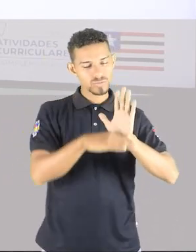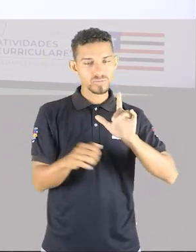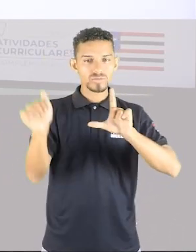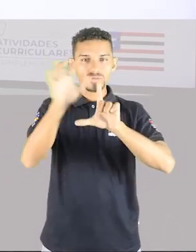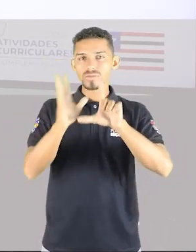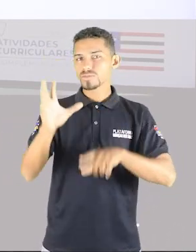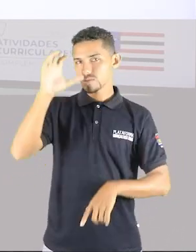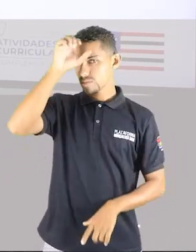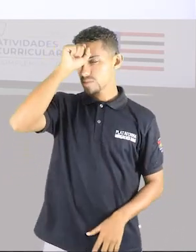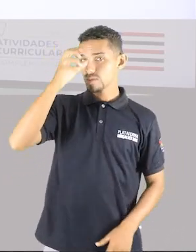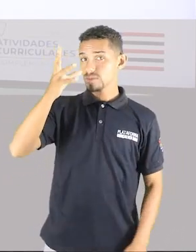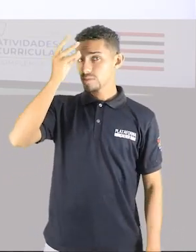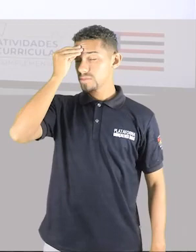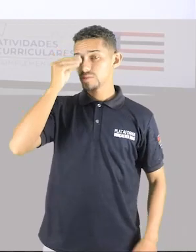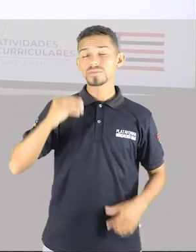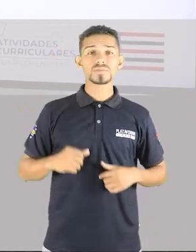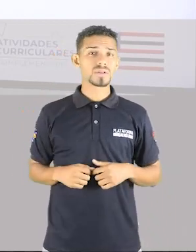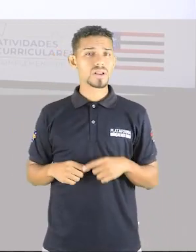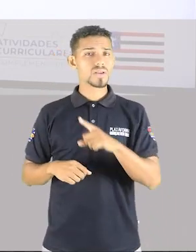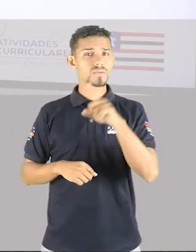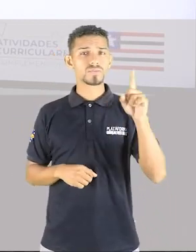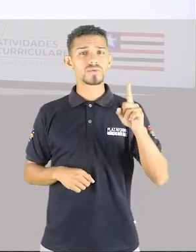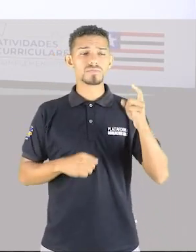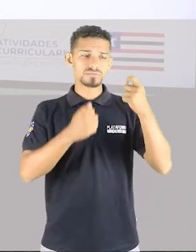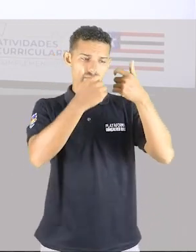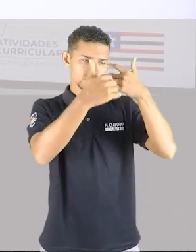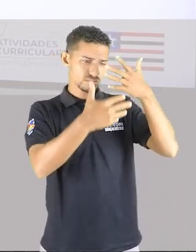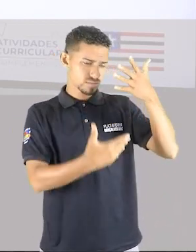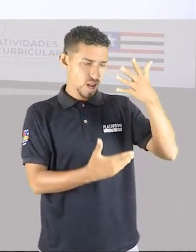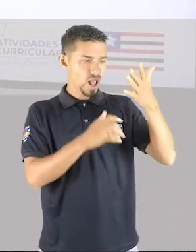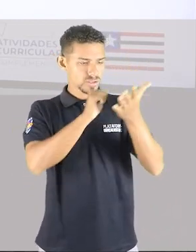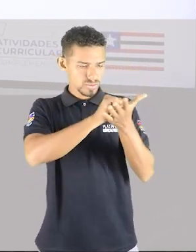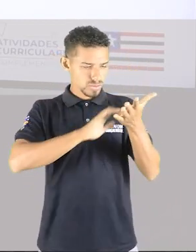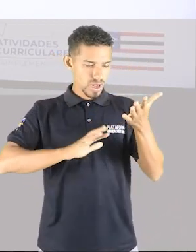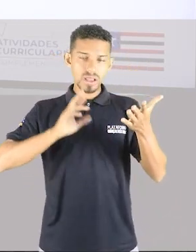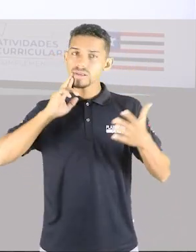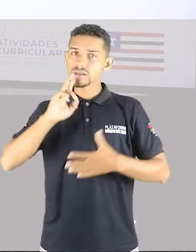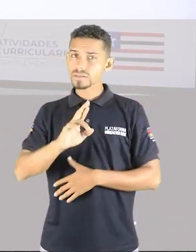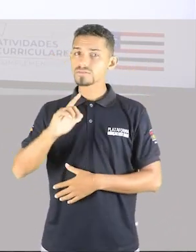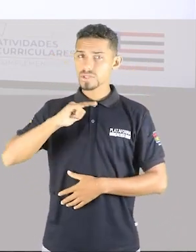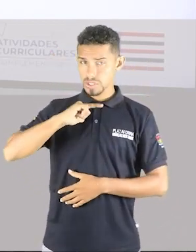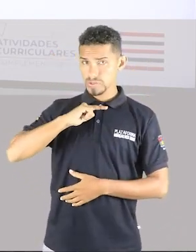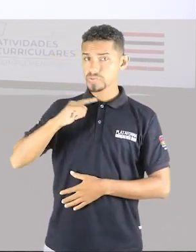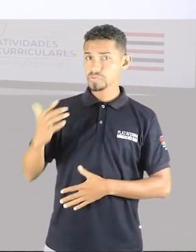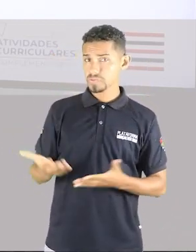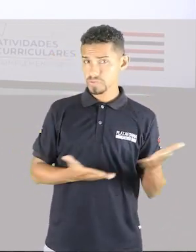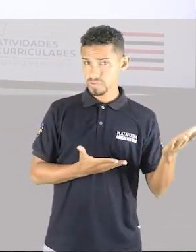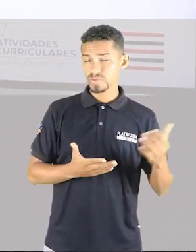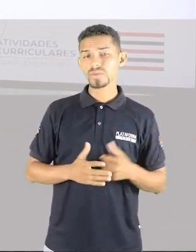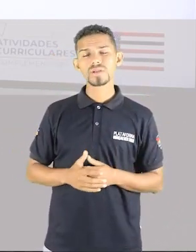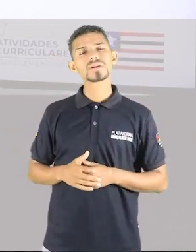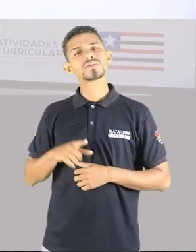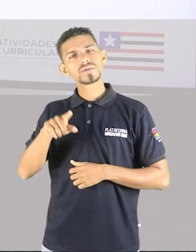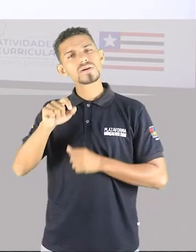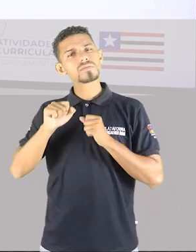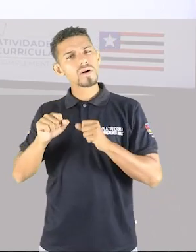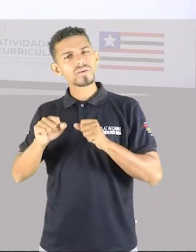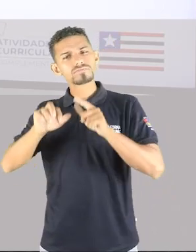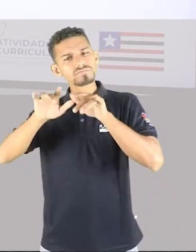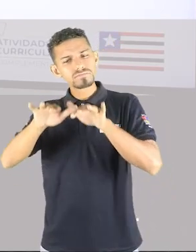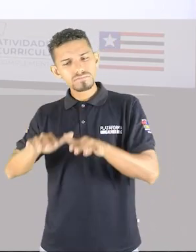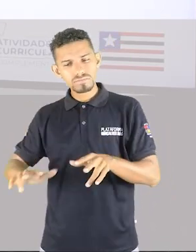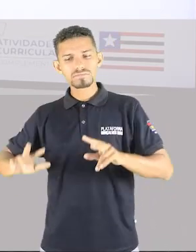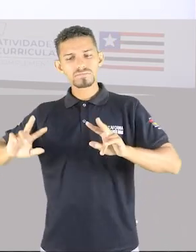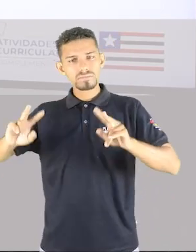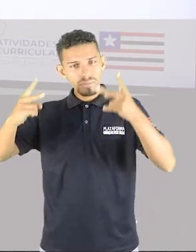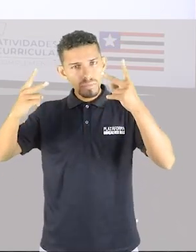fixar tá E ess exercícios estão todos gabaritados e também aproveitar para reforçar que você pode acessar a plataforma Gonçalves Dias